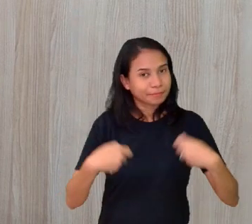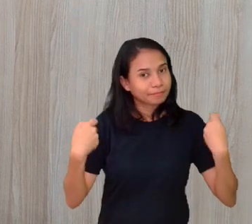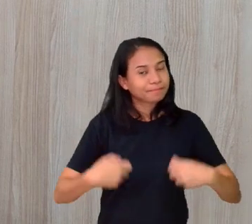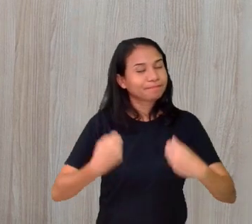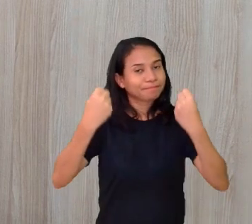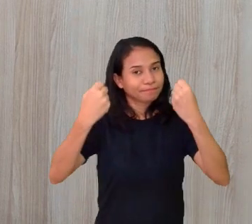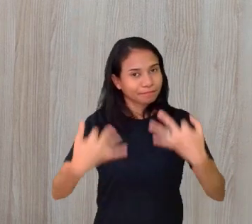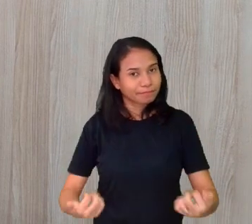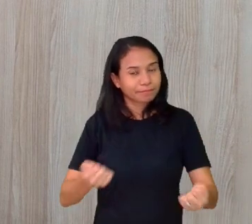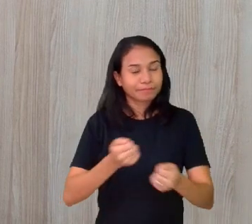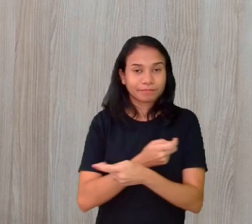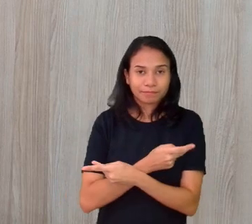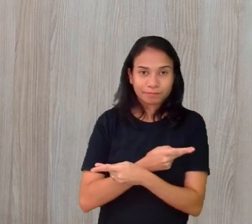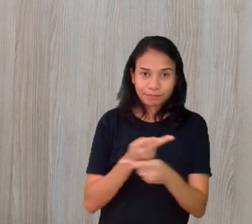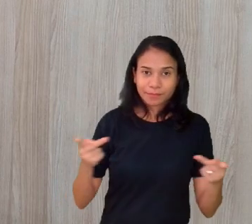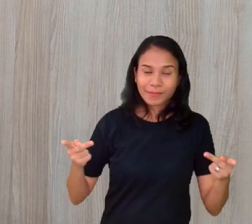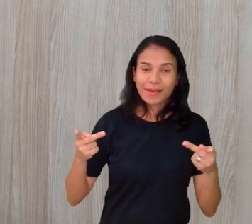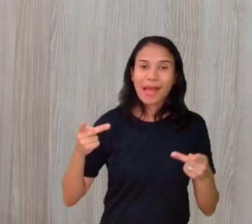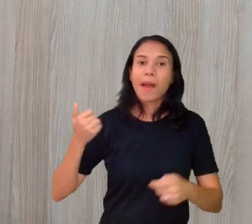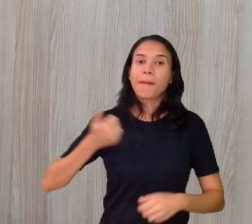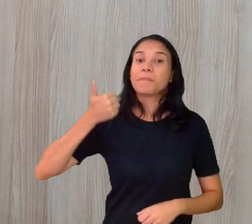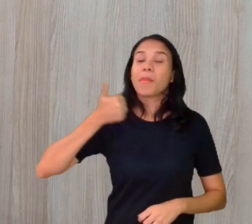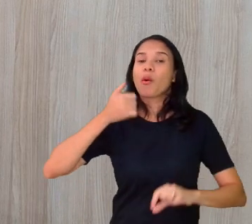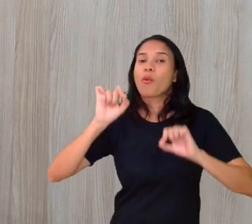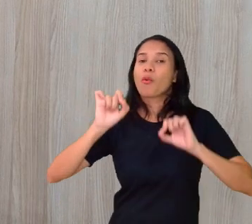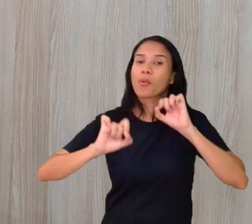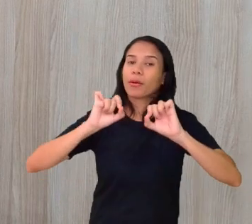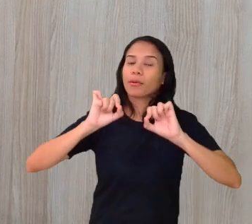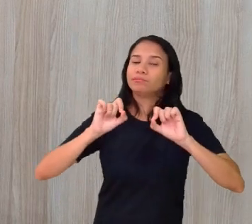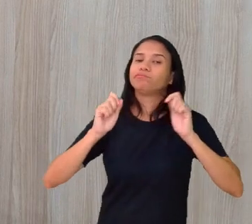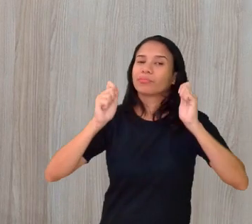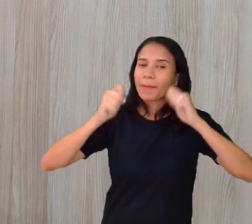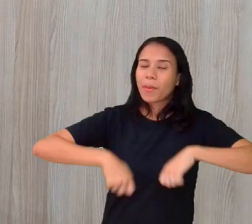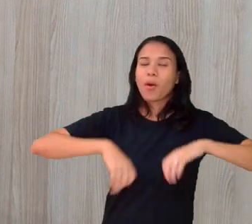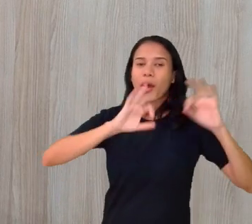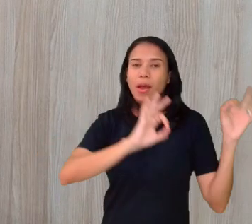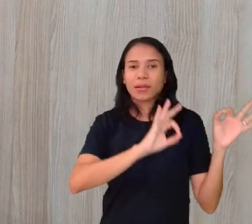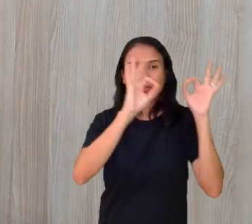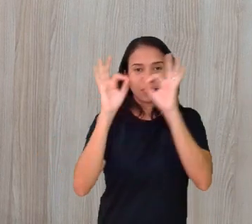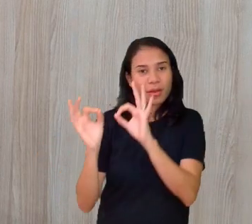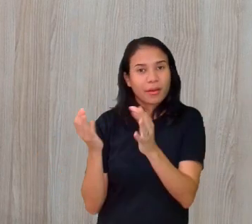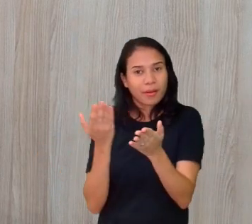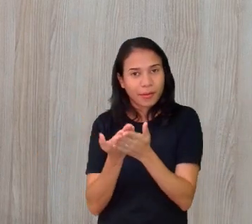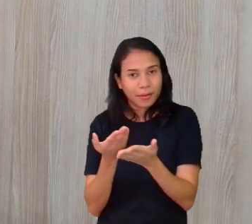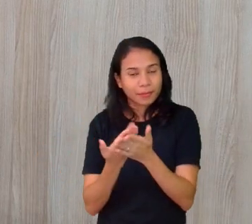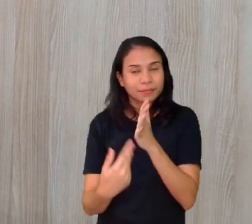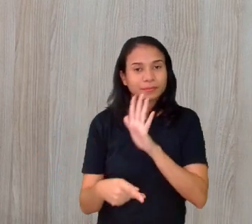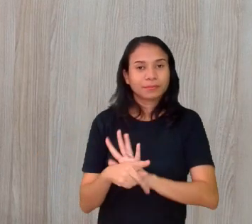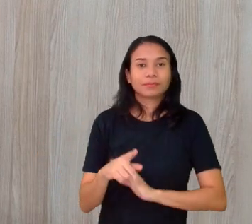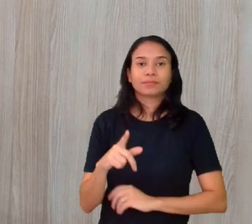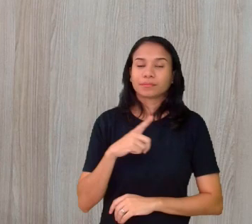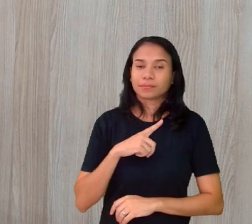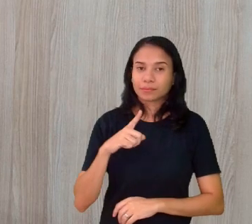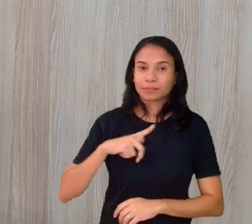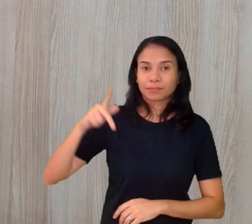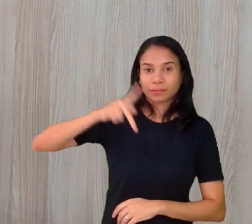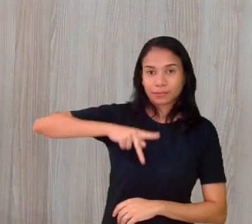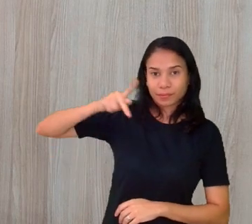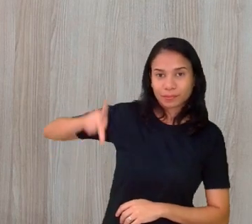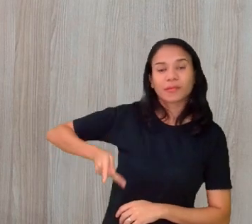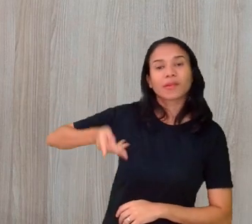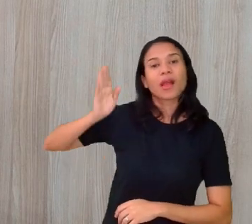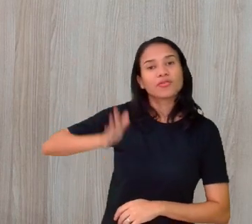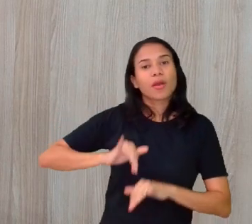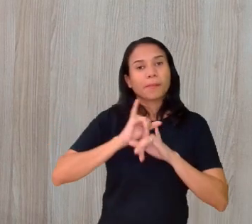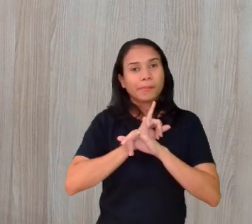que passar para vocês. Primeiro deles é que vocês podem assistir essa aula, né? Como a professora já apresentou